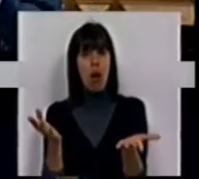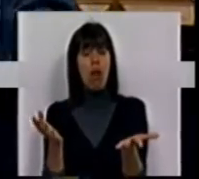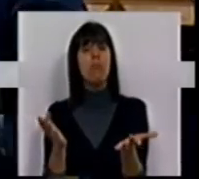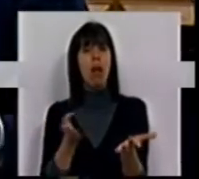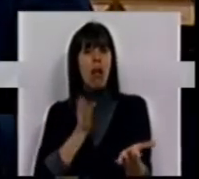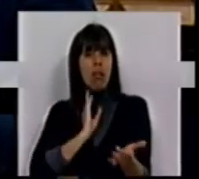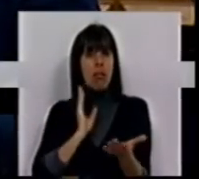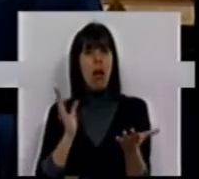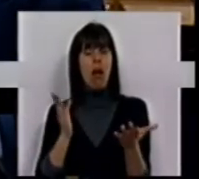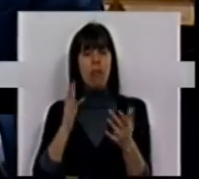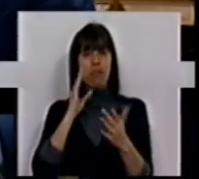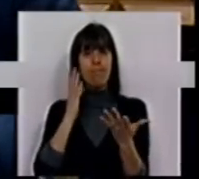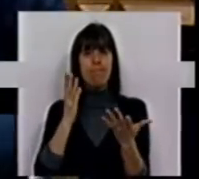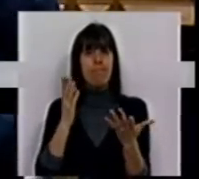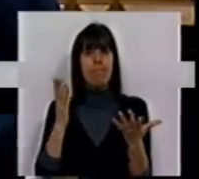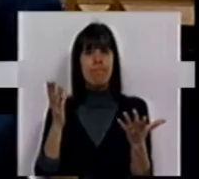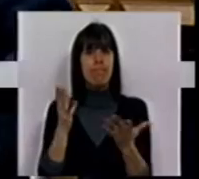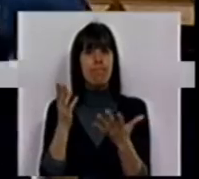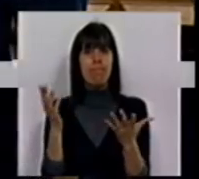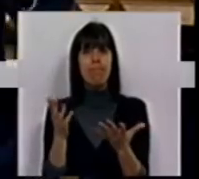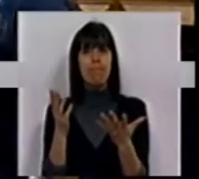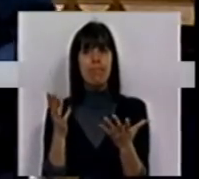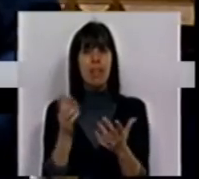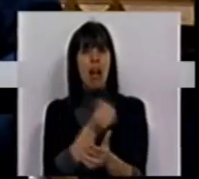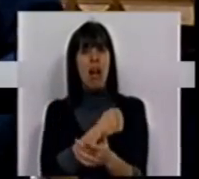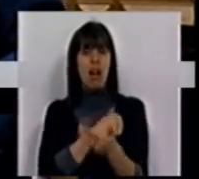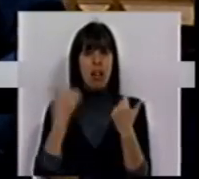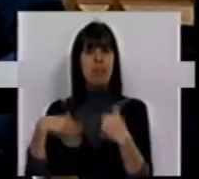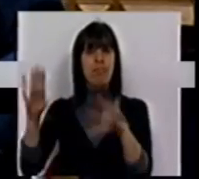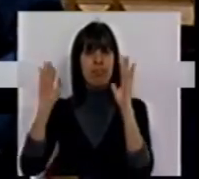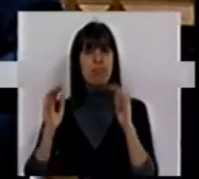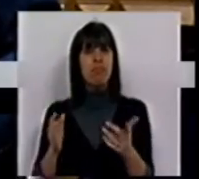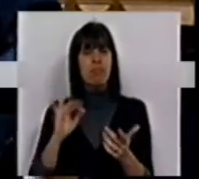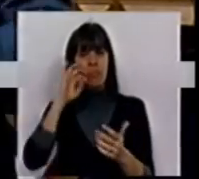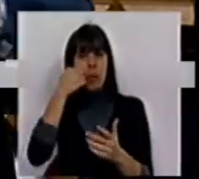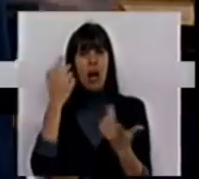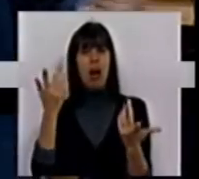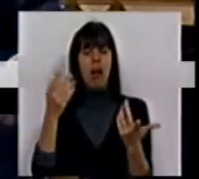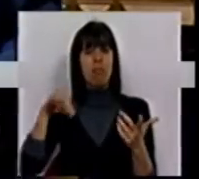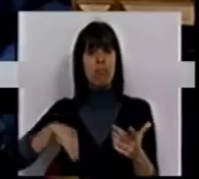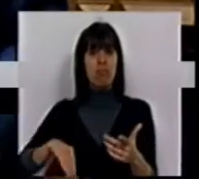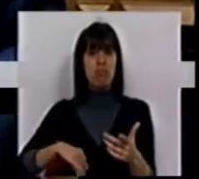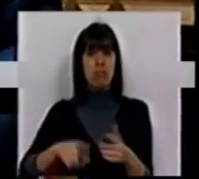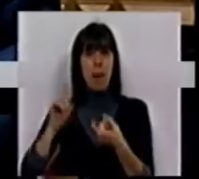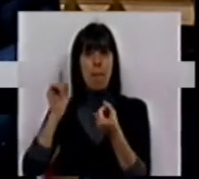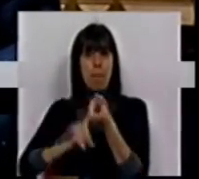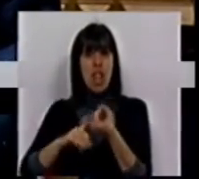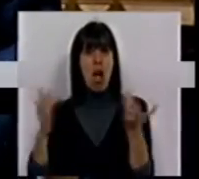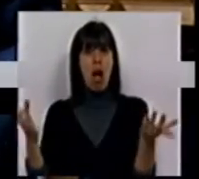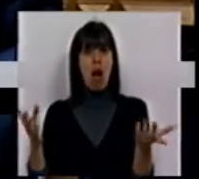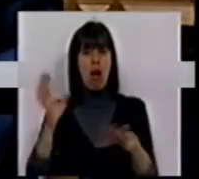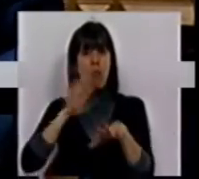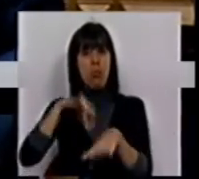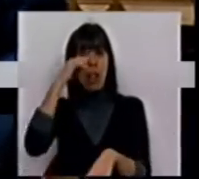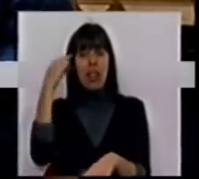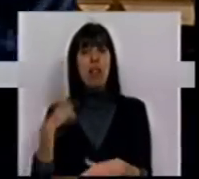que tiveram que empenhar tanto a sua casa, aqueles que viram os seus salários penhorados